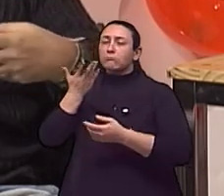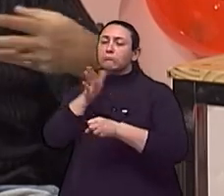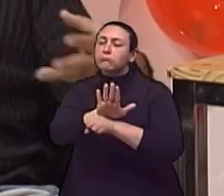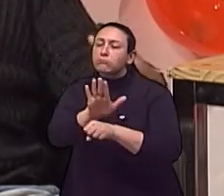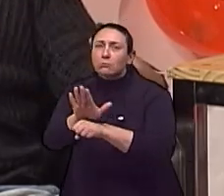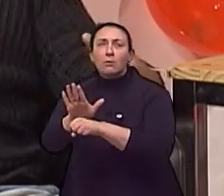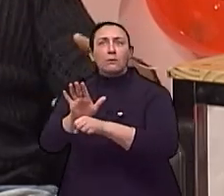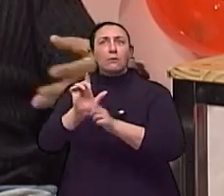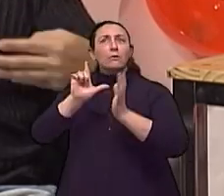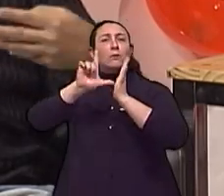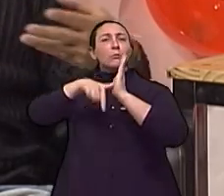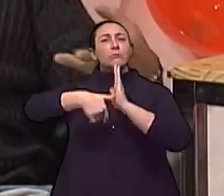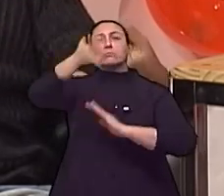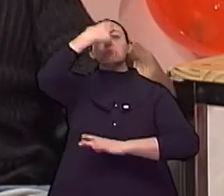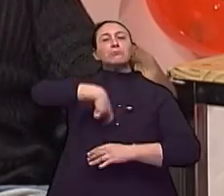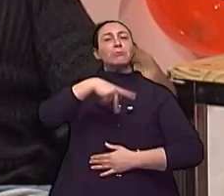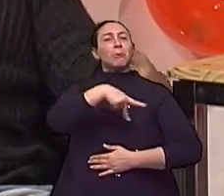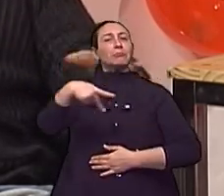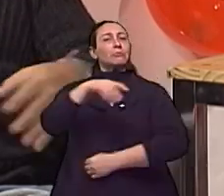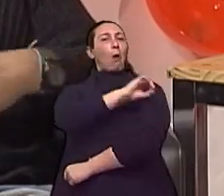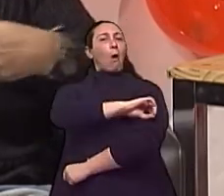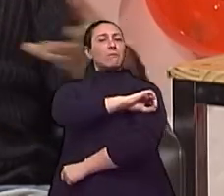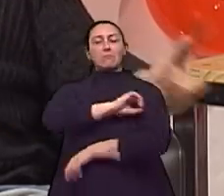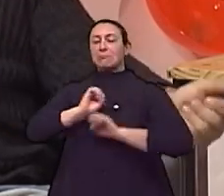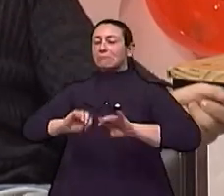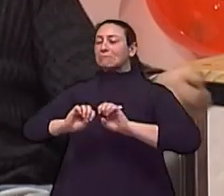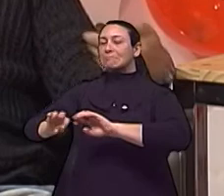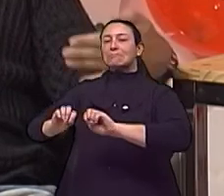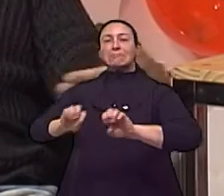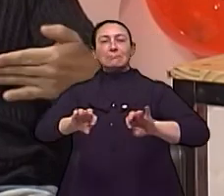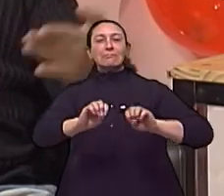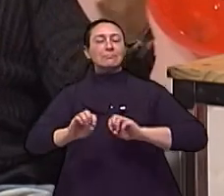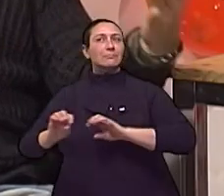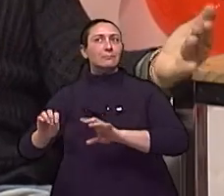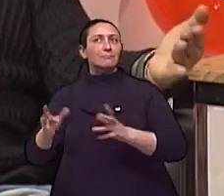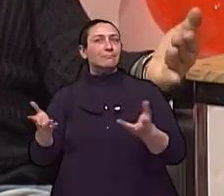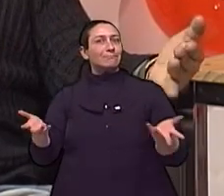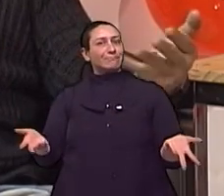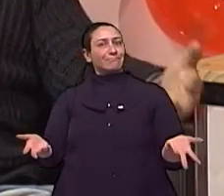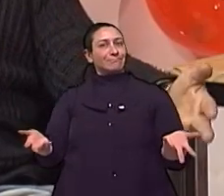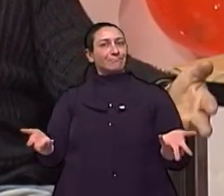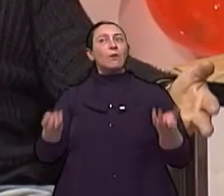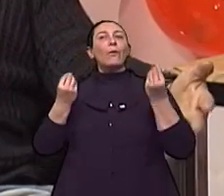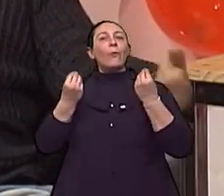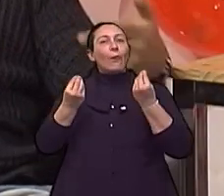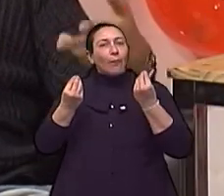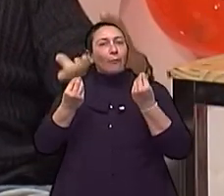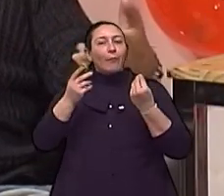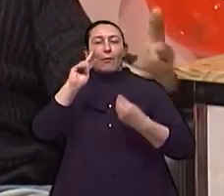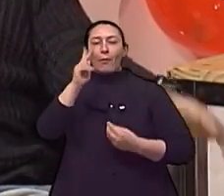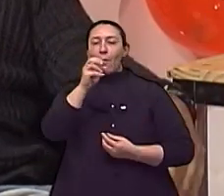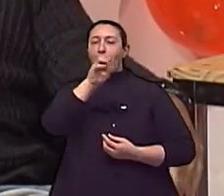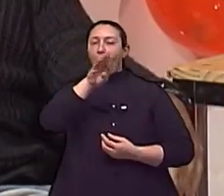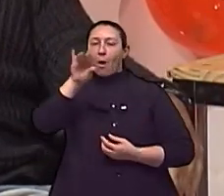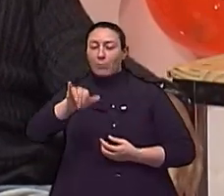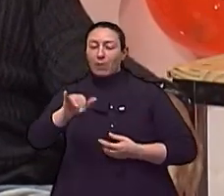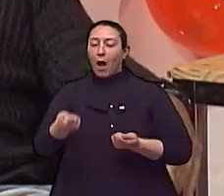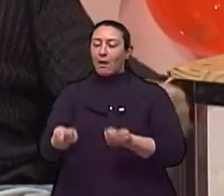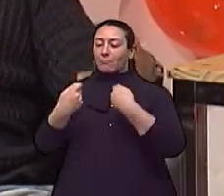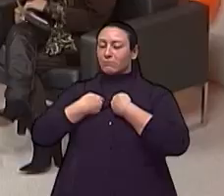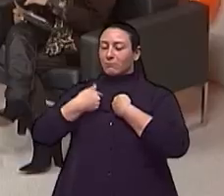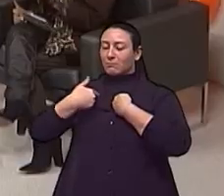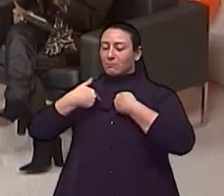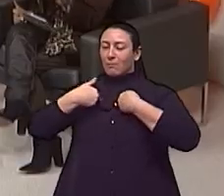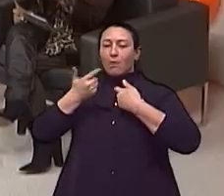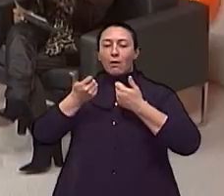numa oficineira no lugar uma instituição então que caminhos né partir de um hobby tu pode chegar